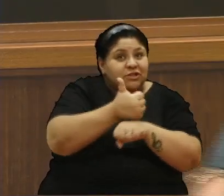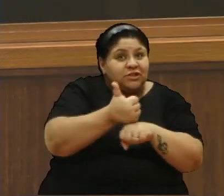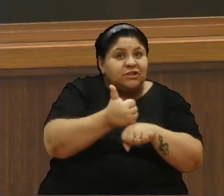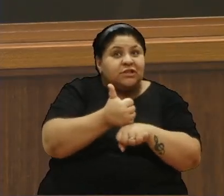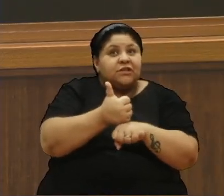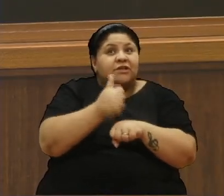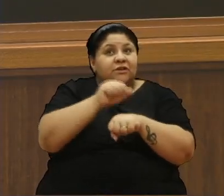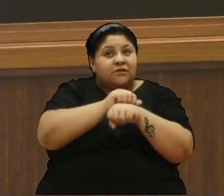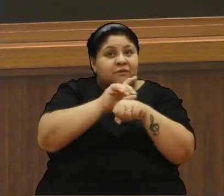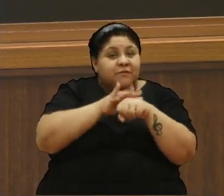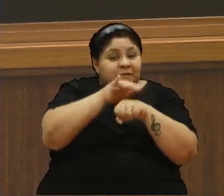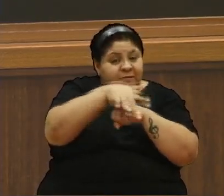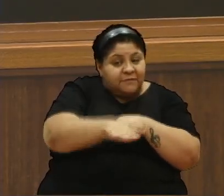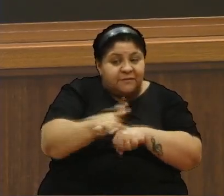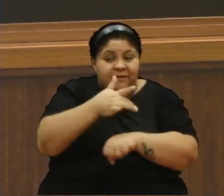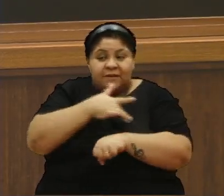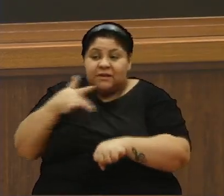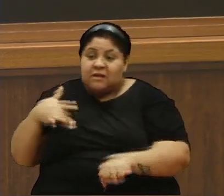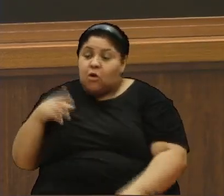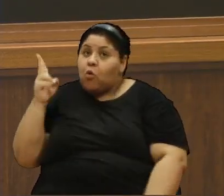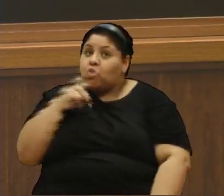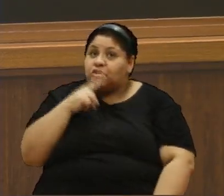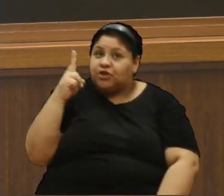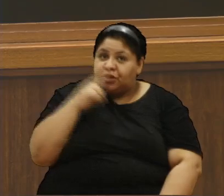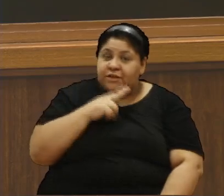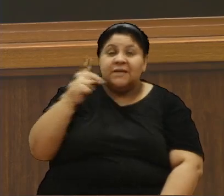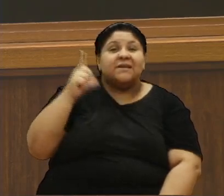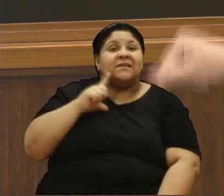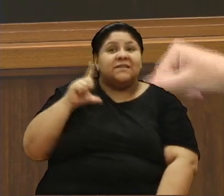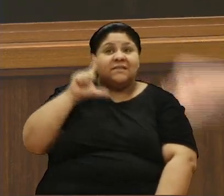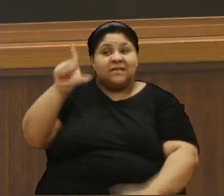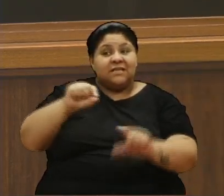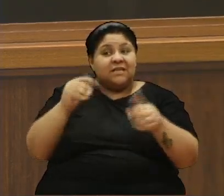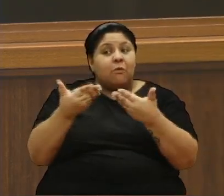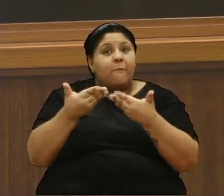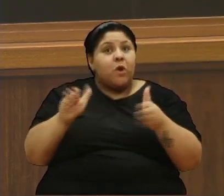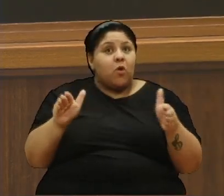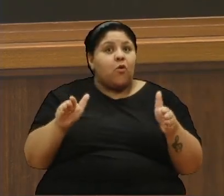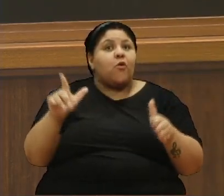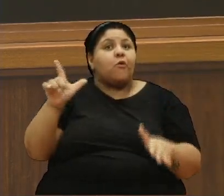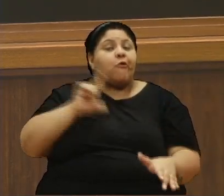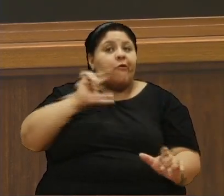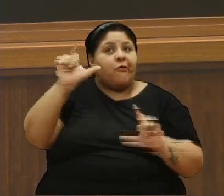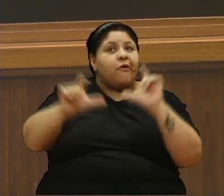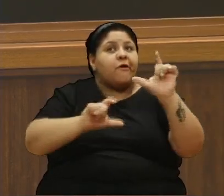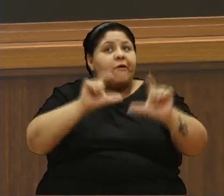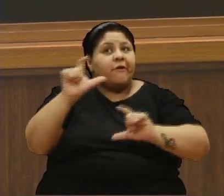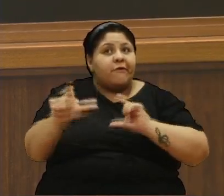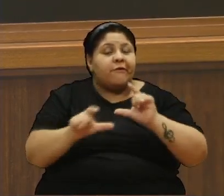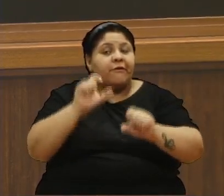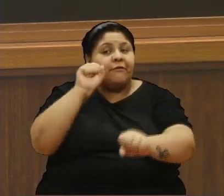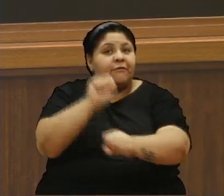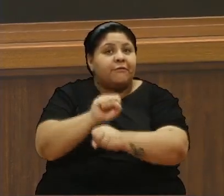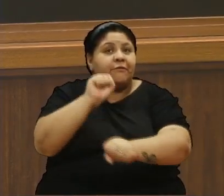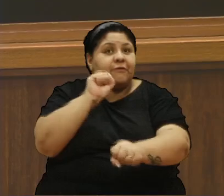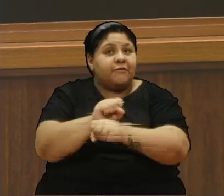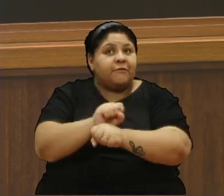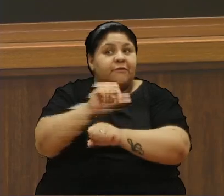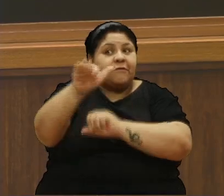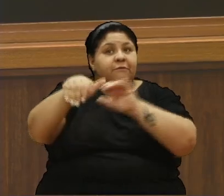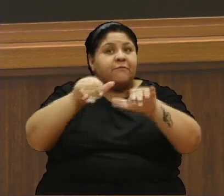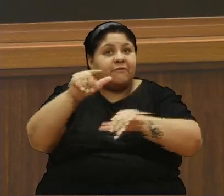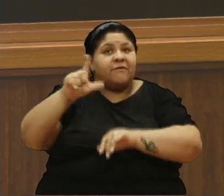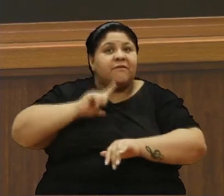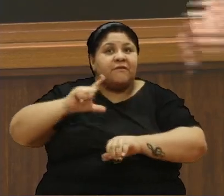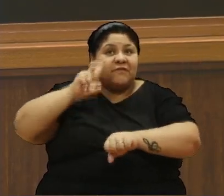tanto de endemia como de saúde, urgente. E tem seleção aberta, tem pessoas aguardando para serem chamadas e